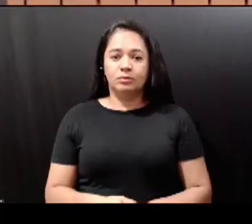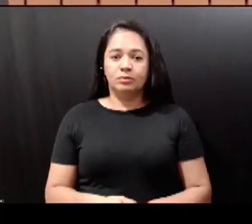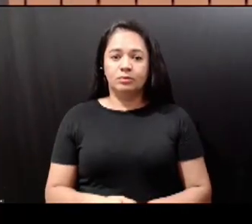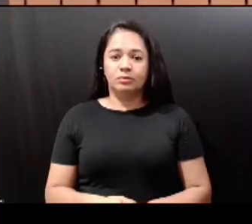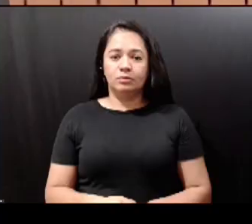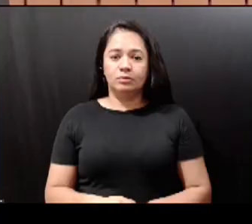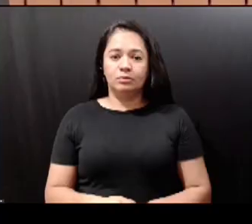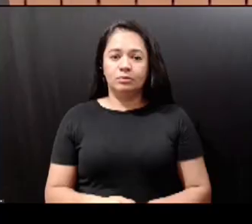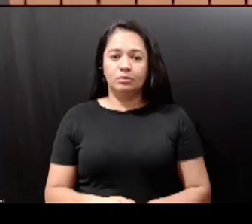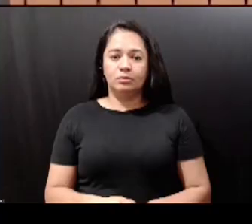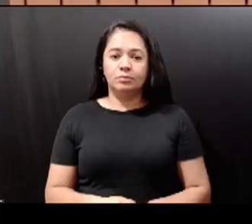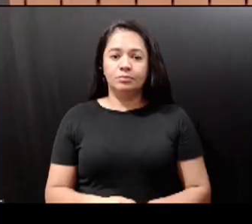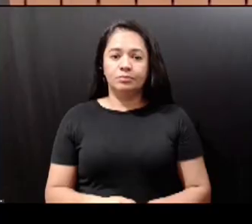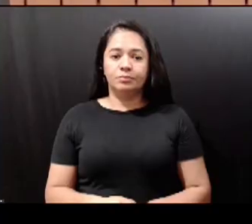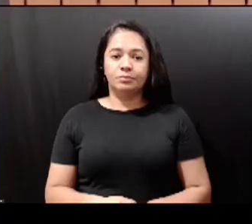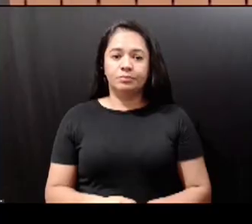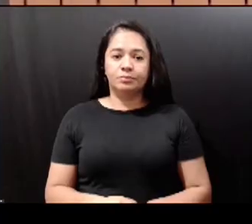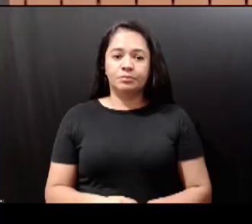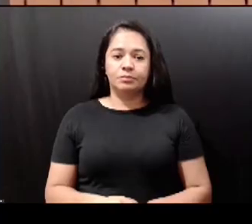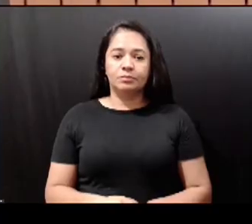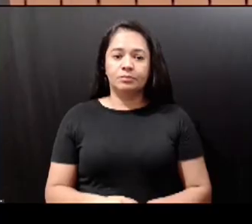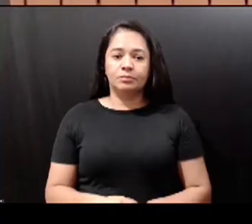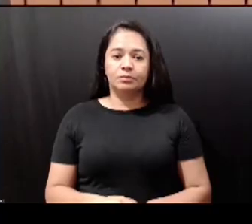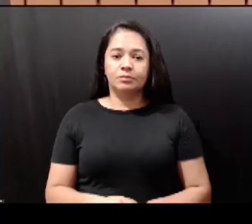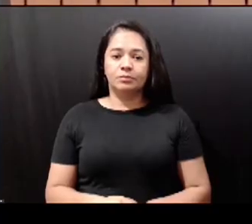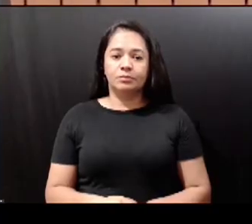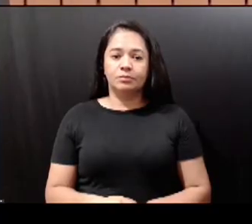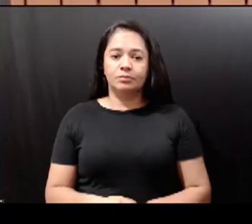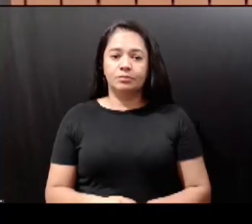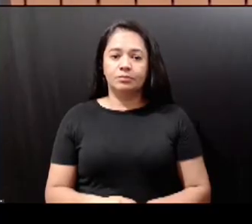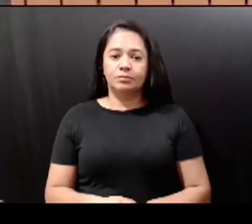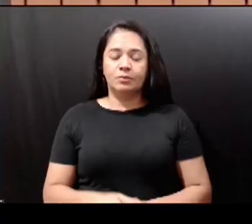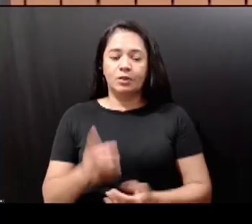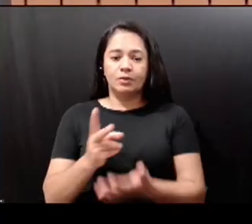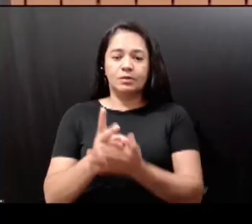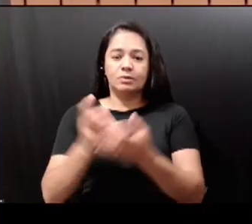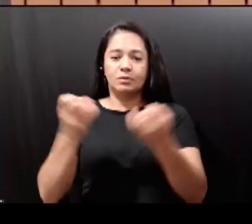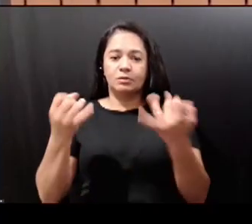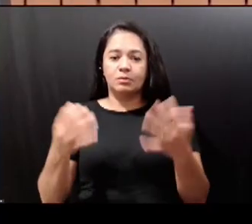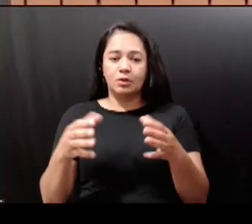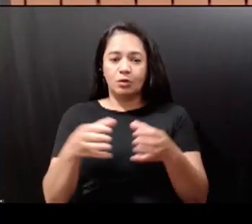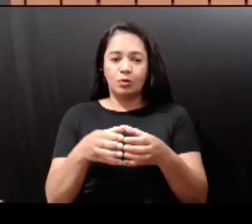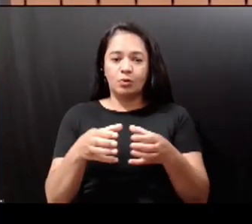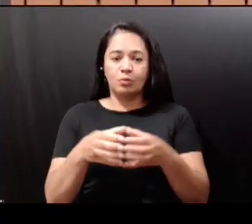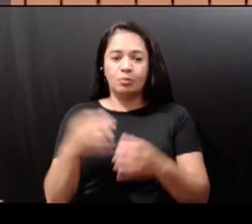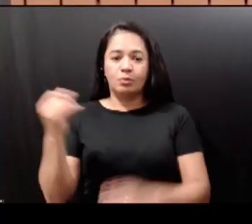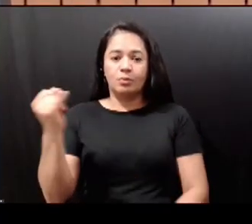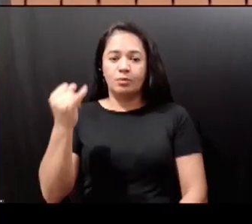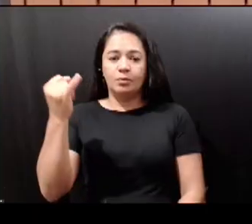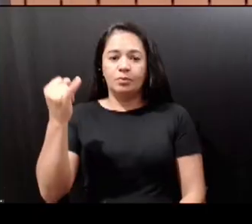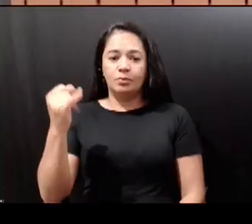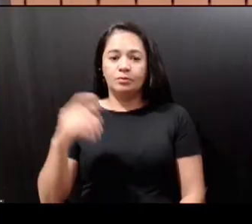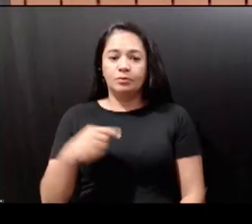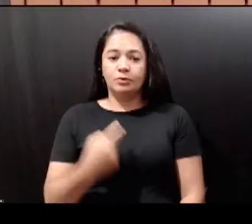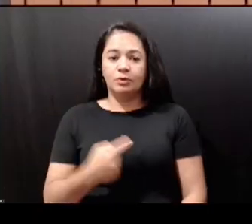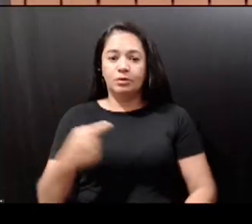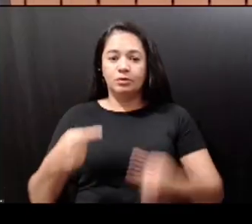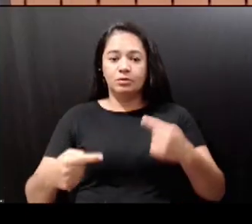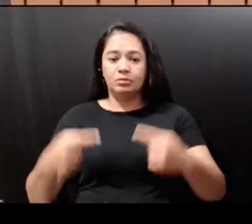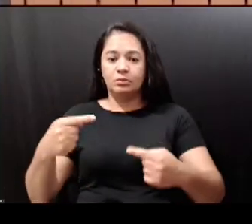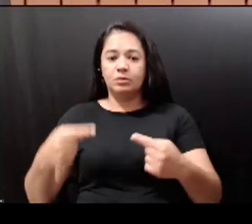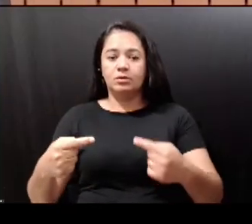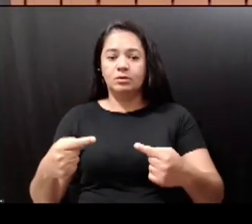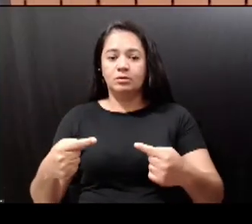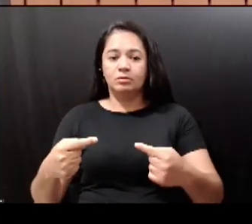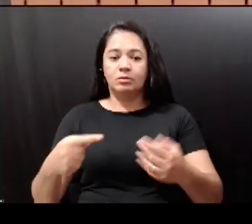Cirilo. Está aqui. Eu sempre falo que essa comissão é muito importante. Nós debatemos N temas